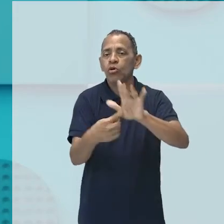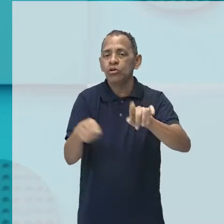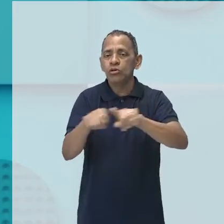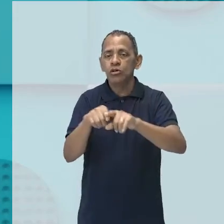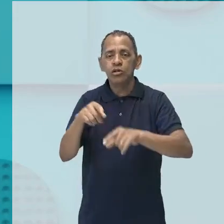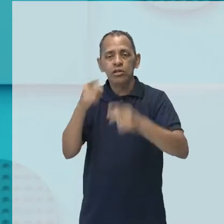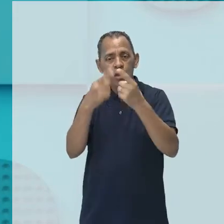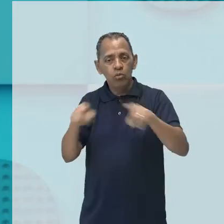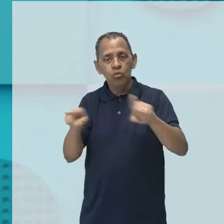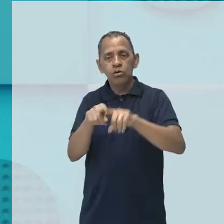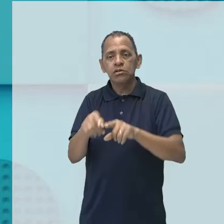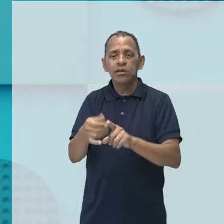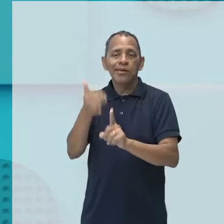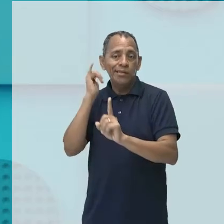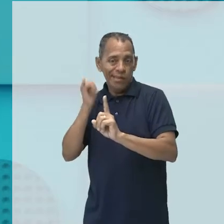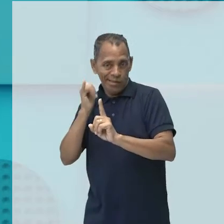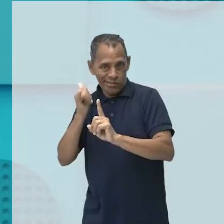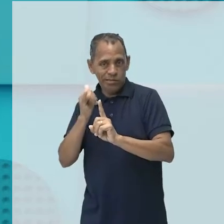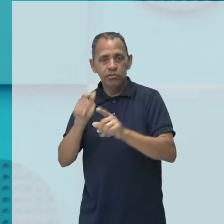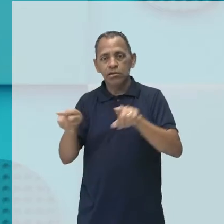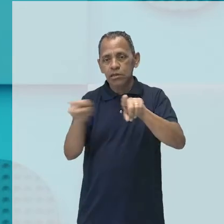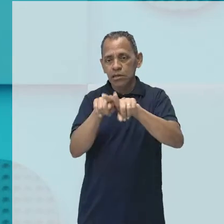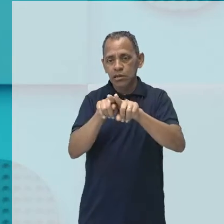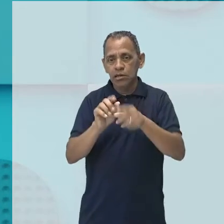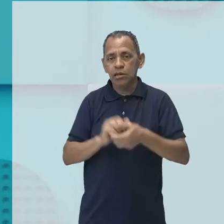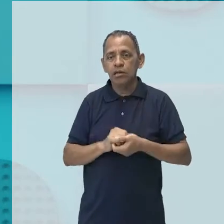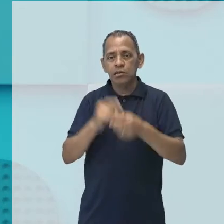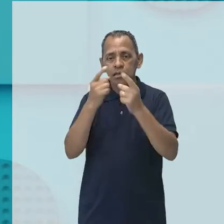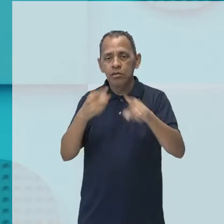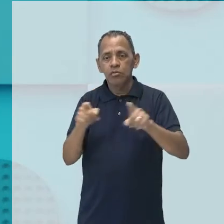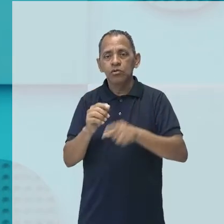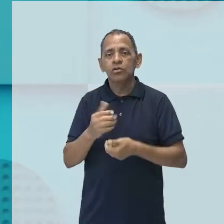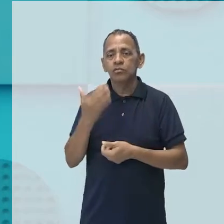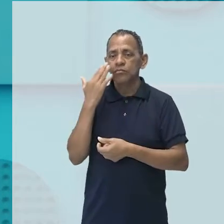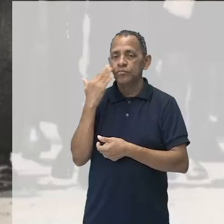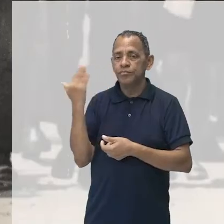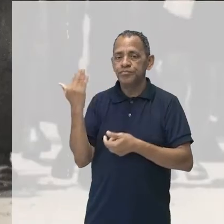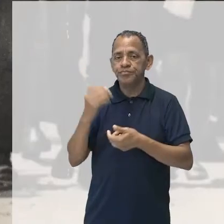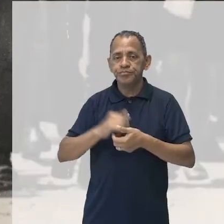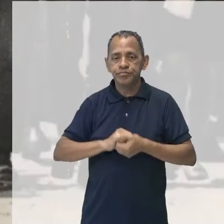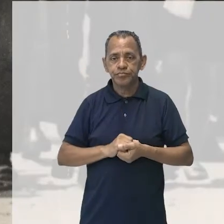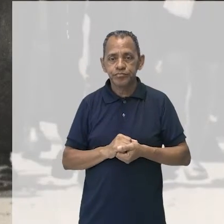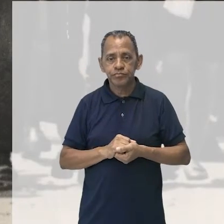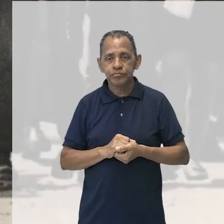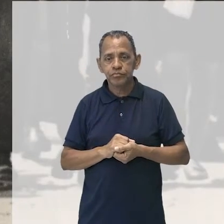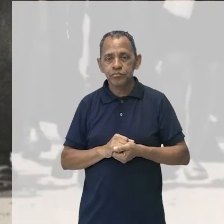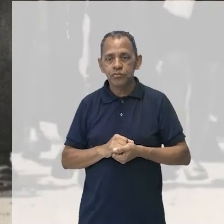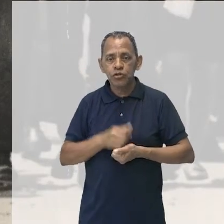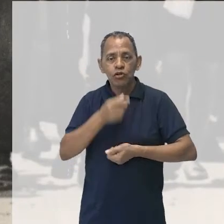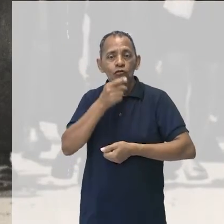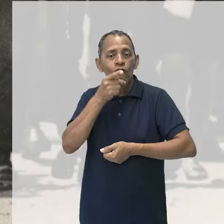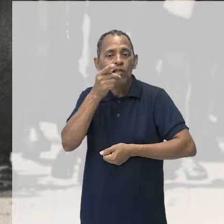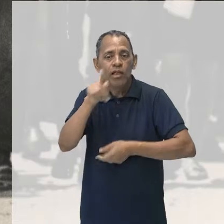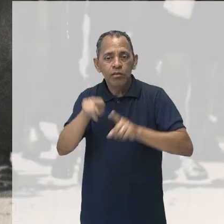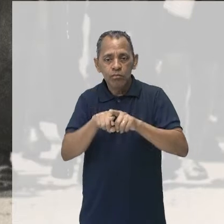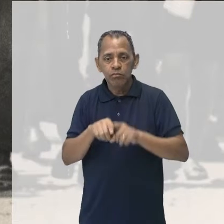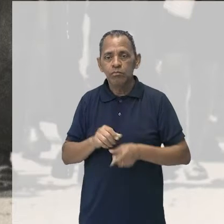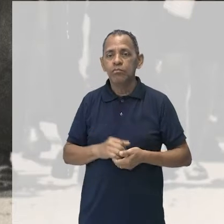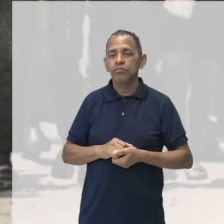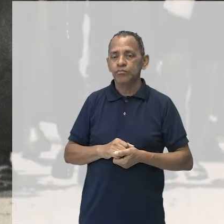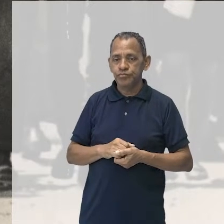narração justamente dessas, para não dizer que não falei de Flores. Vamos ouvir? Para não dizer que não falei das